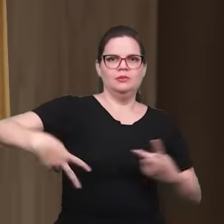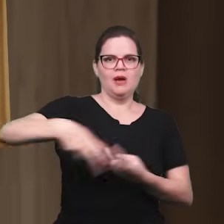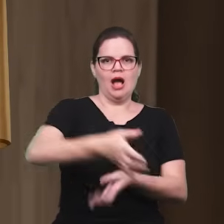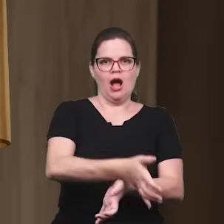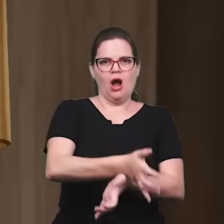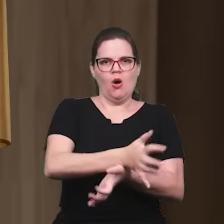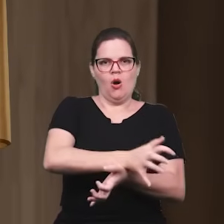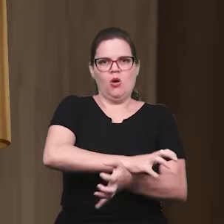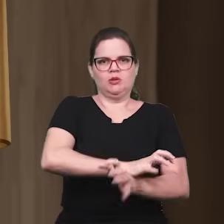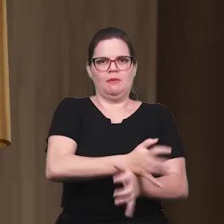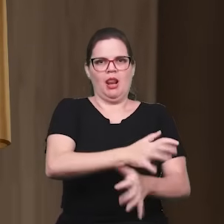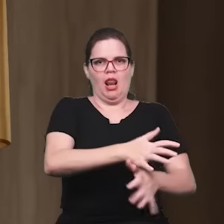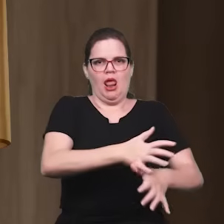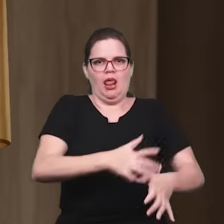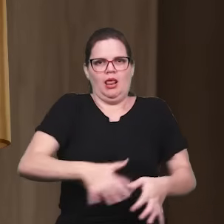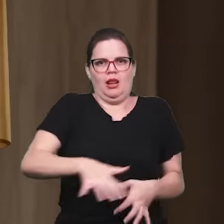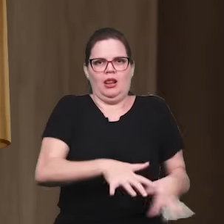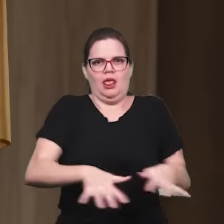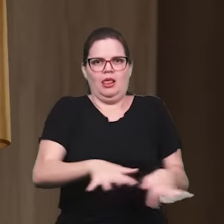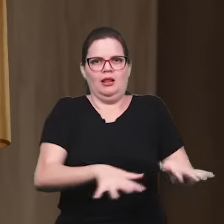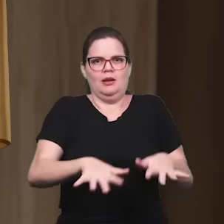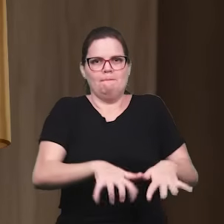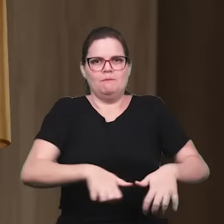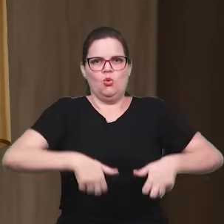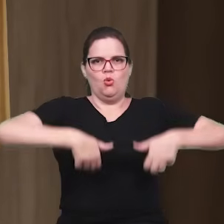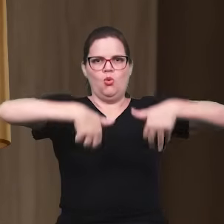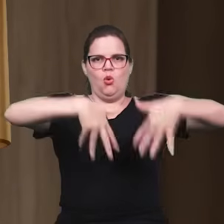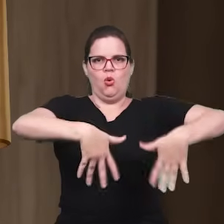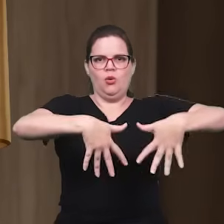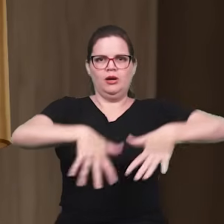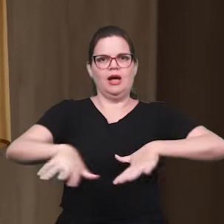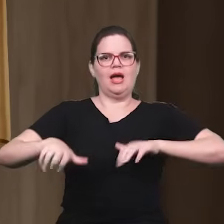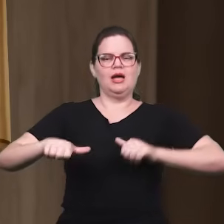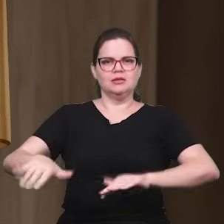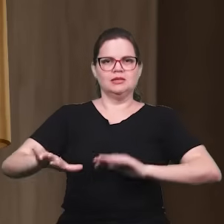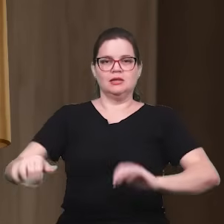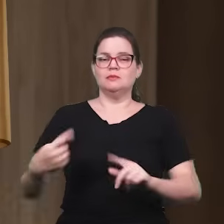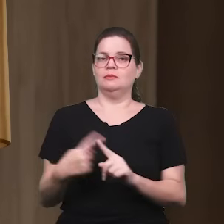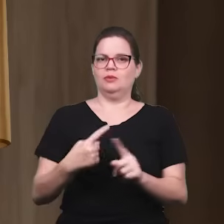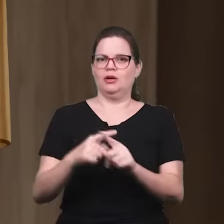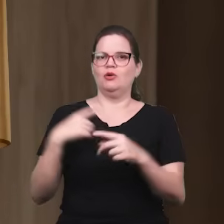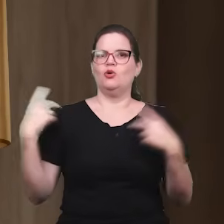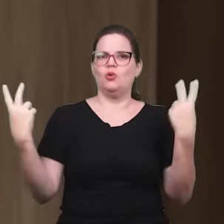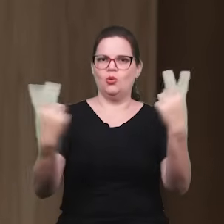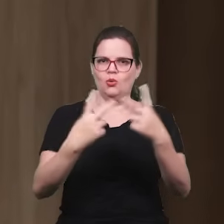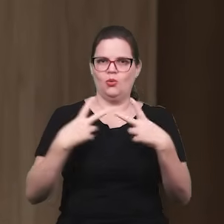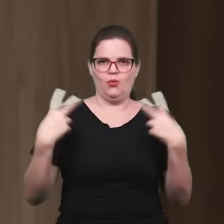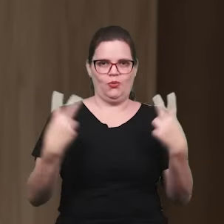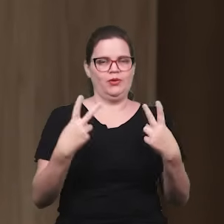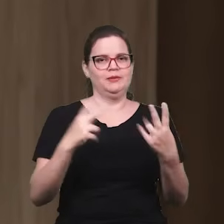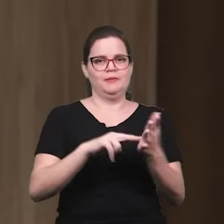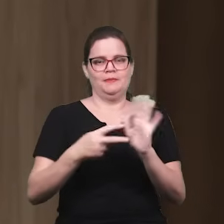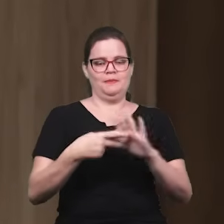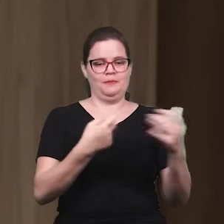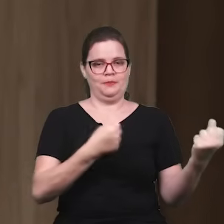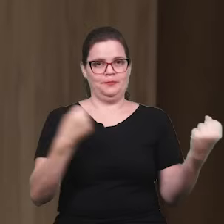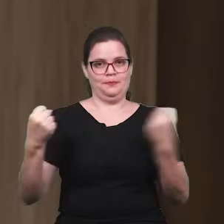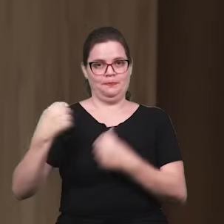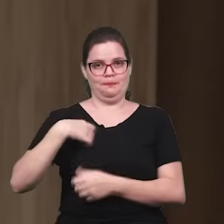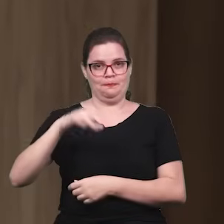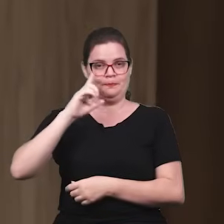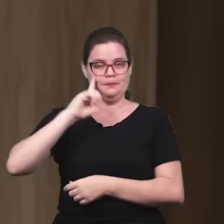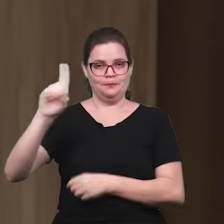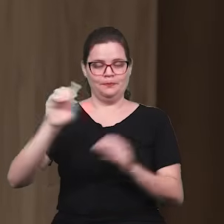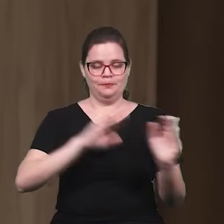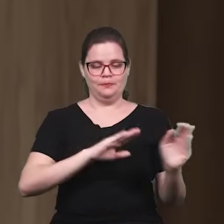grande exército, mostrando ali o efeito do vento, do poder de Deus. A terceira